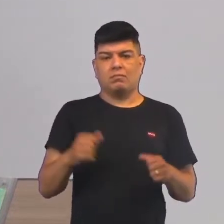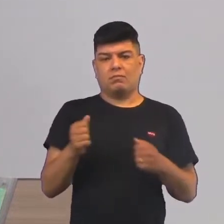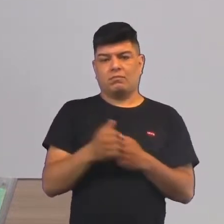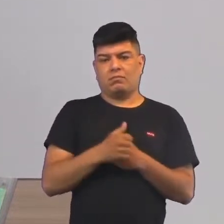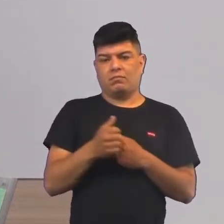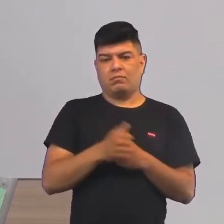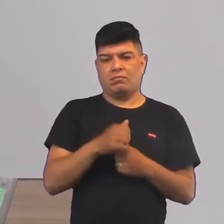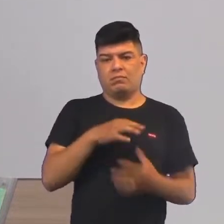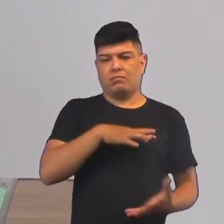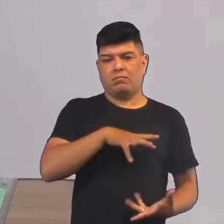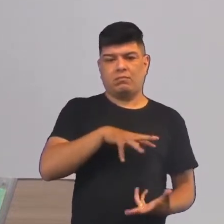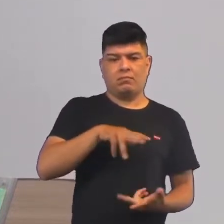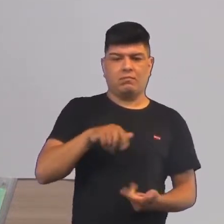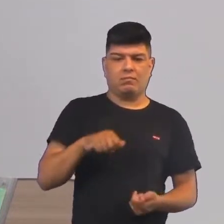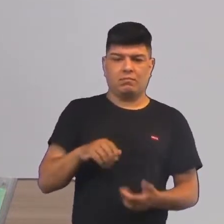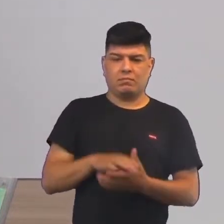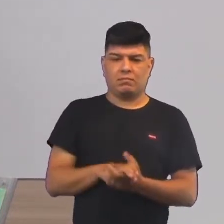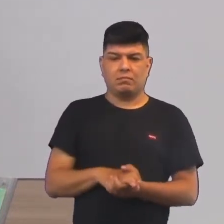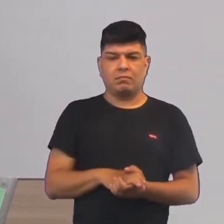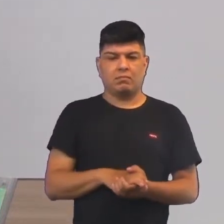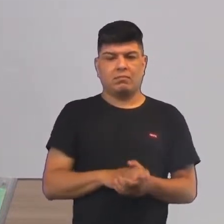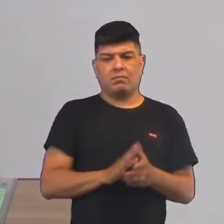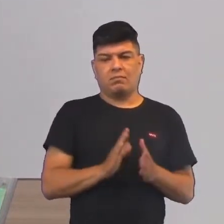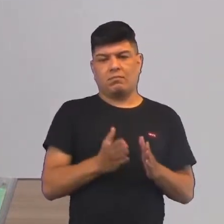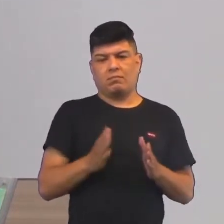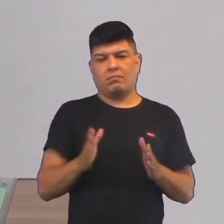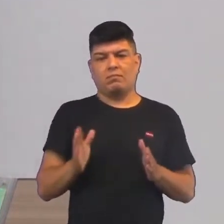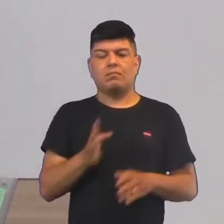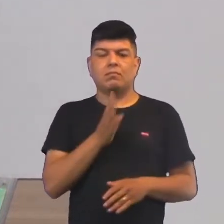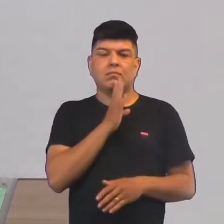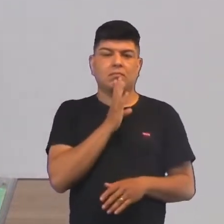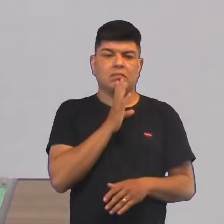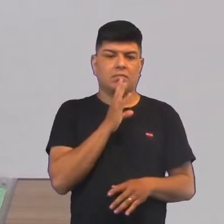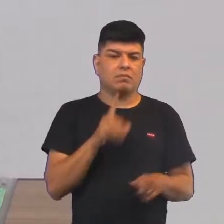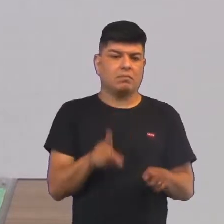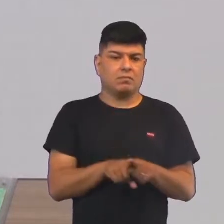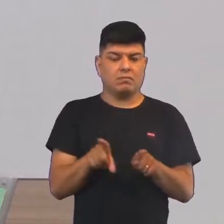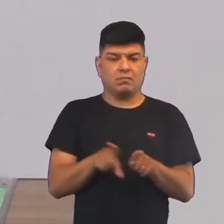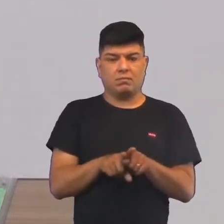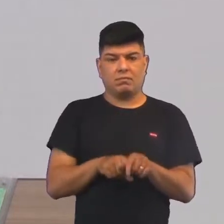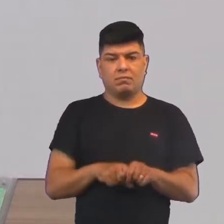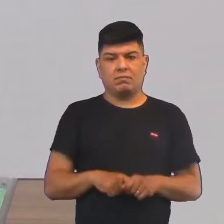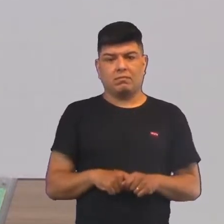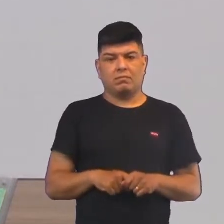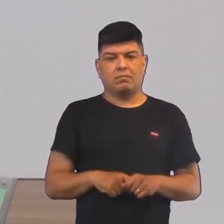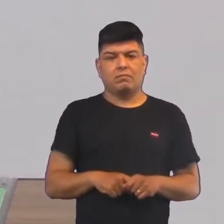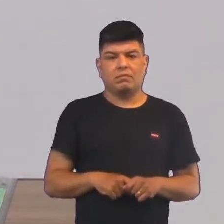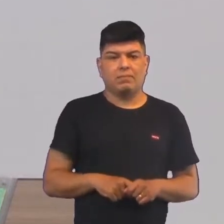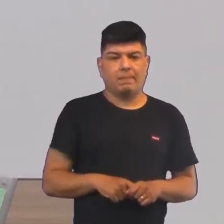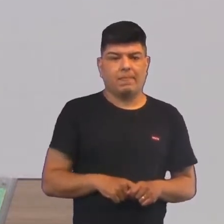Terra. Então, essas fases nós conhecemos dessa forma aqui, ó.